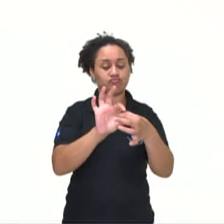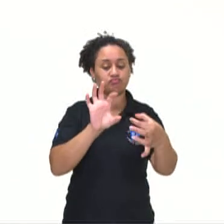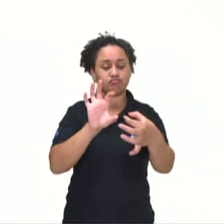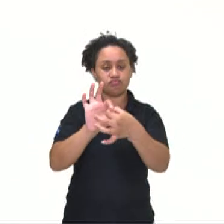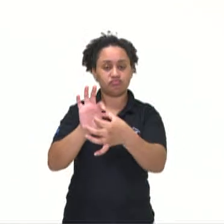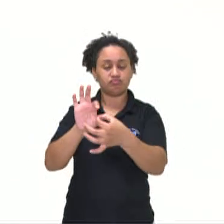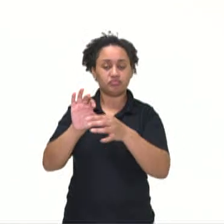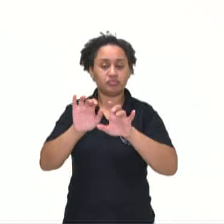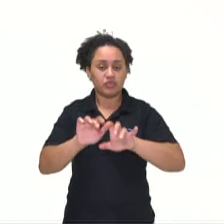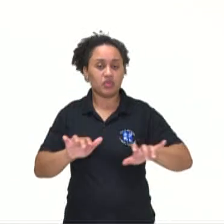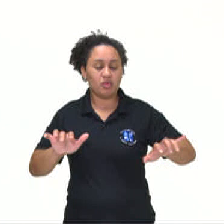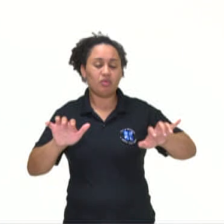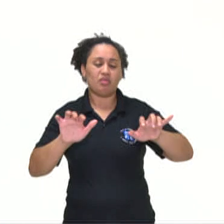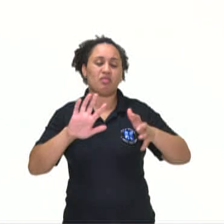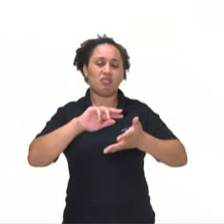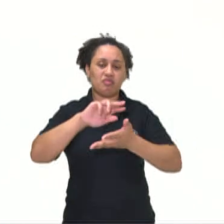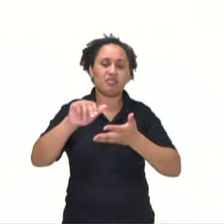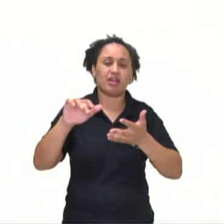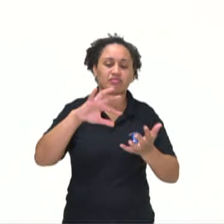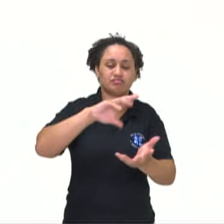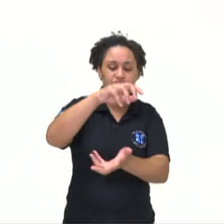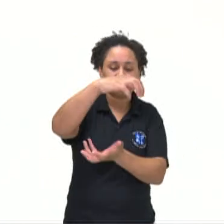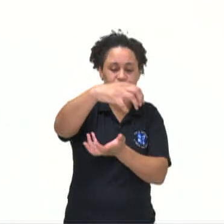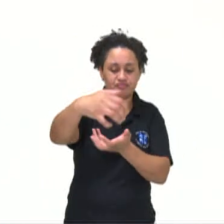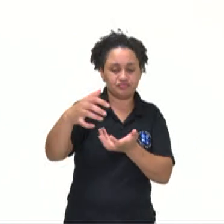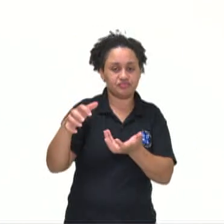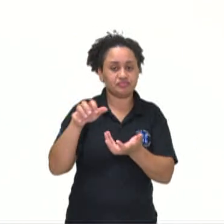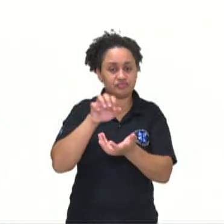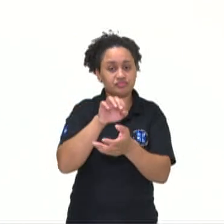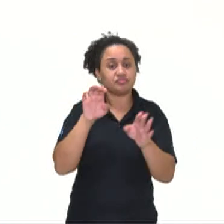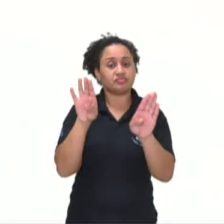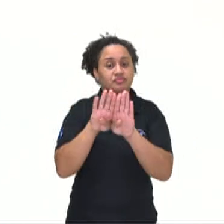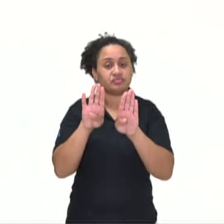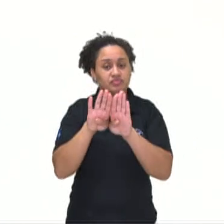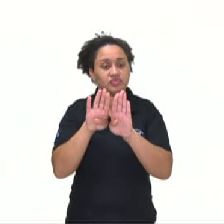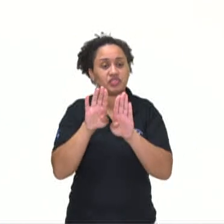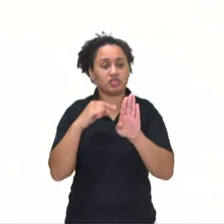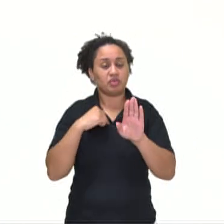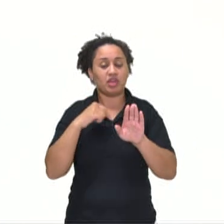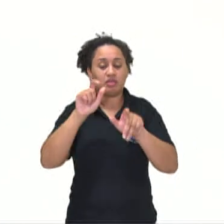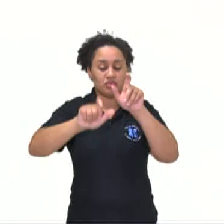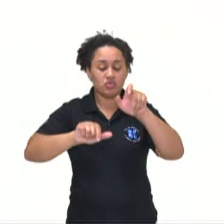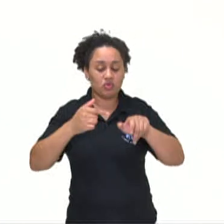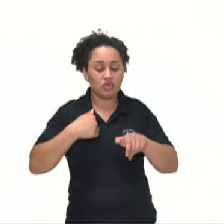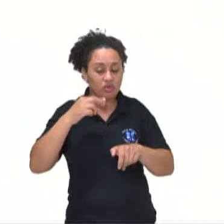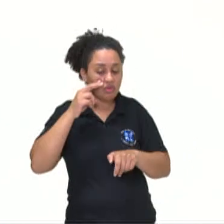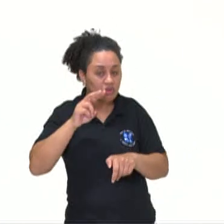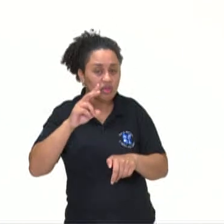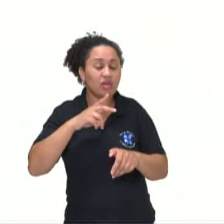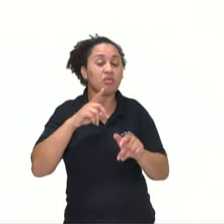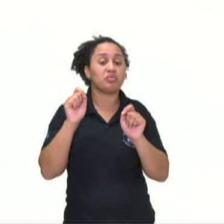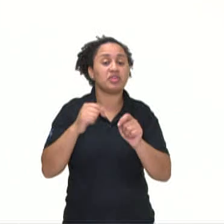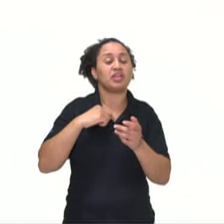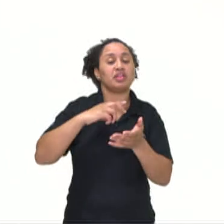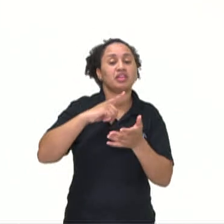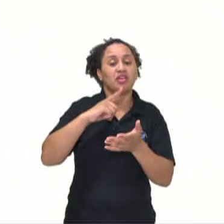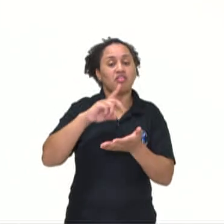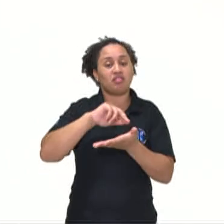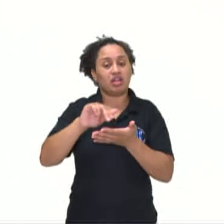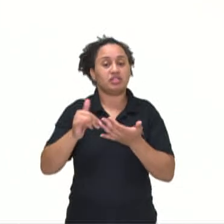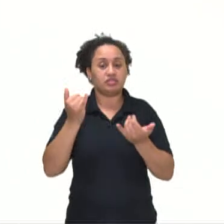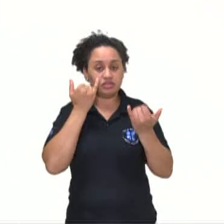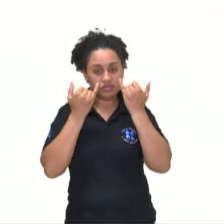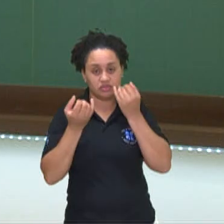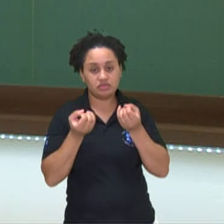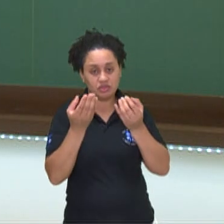os computadores de diferentes partes do planeta e ainda fornecer ao usuário o acesso a diversas informações,